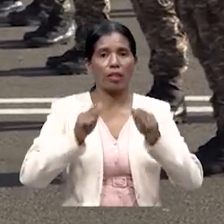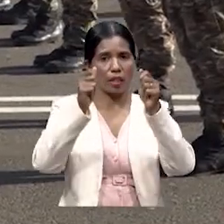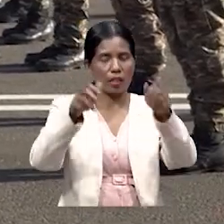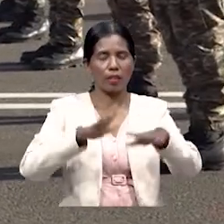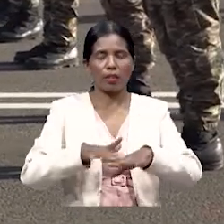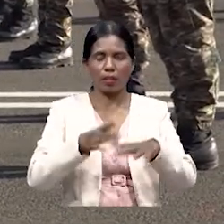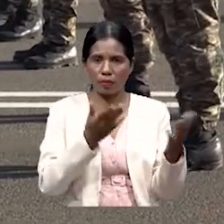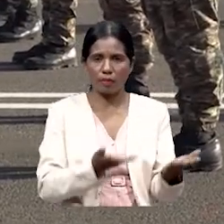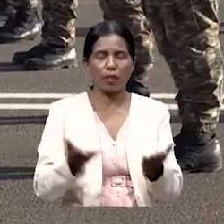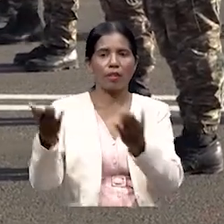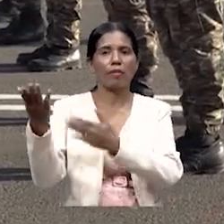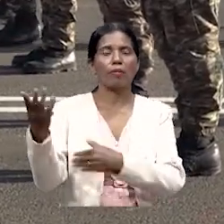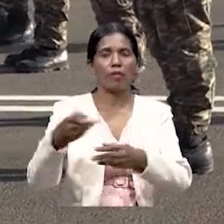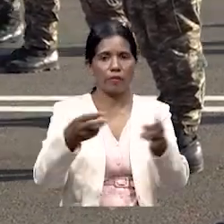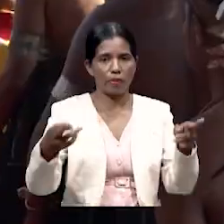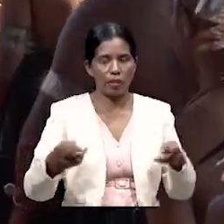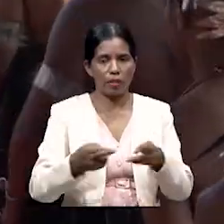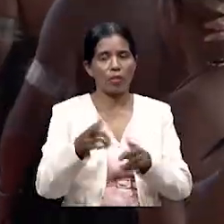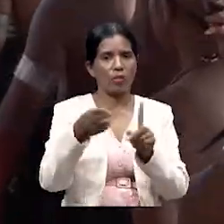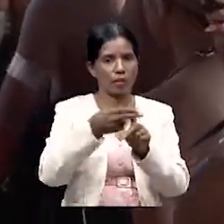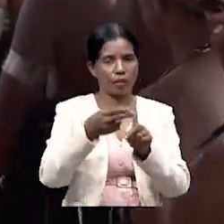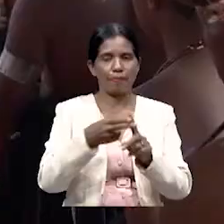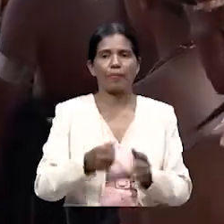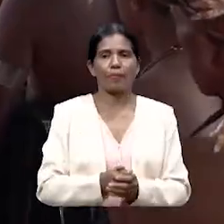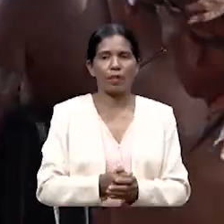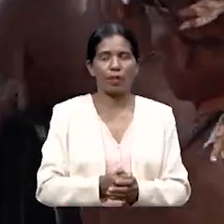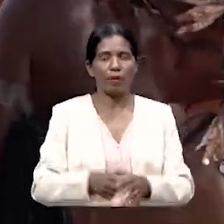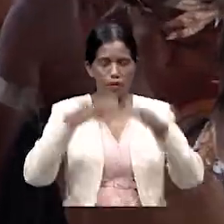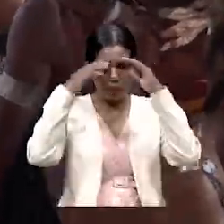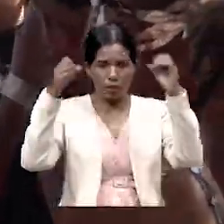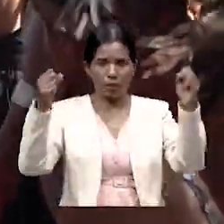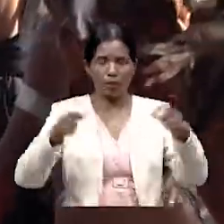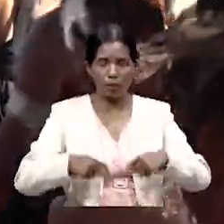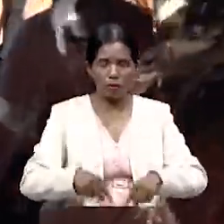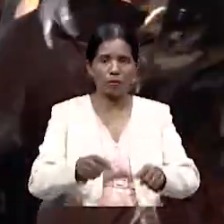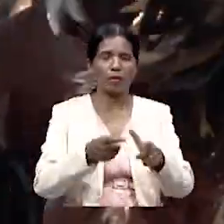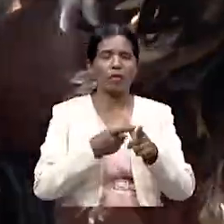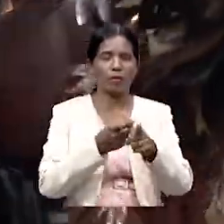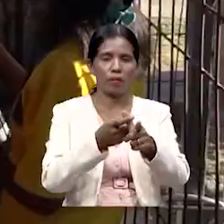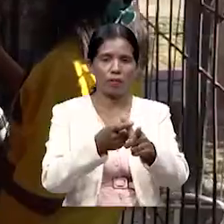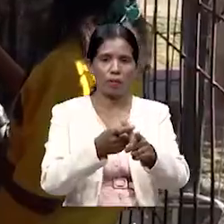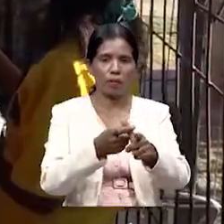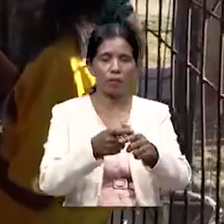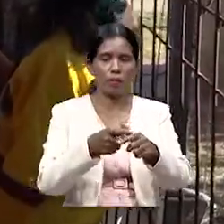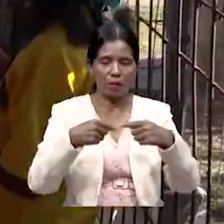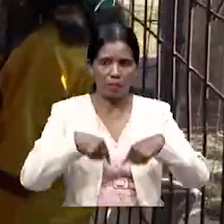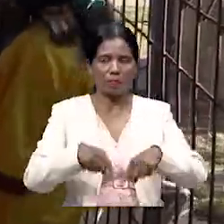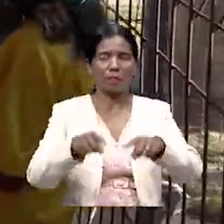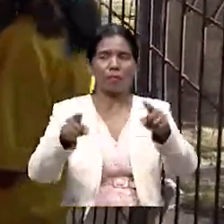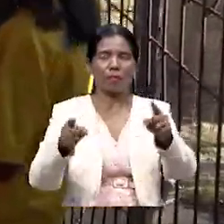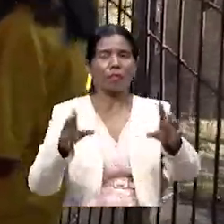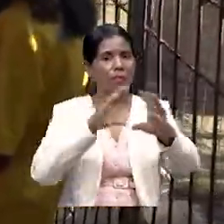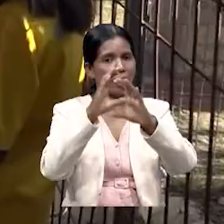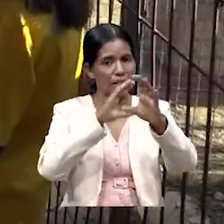hakat basala VIP. Afoine, Presidente da República Portugal continua hakat sai husi sala VIP aeroporto, hodi sai kareta ba